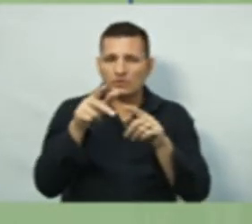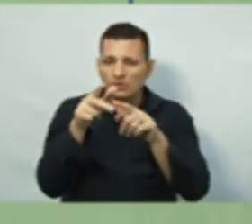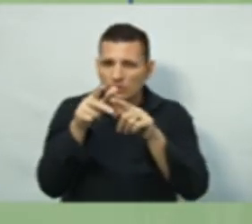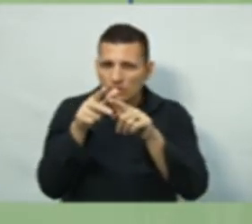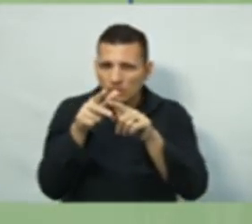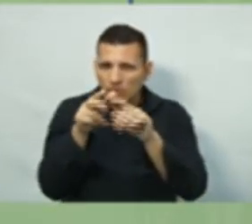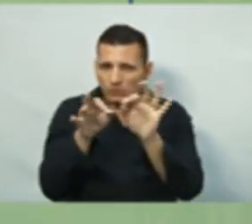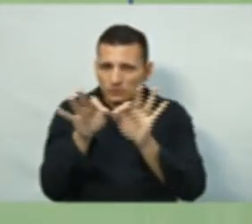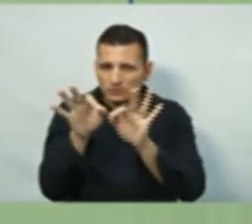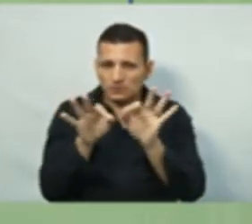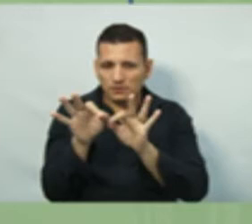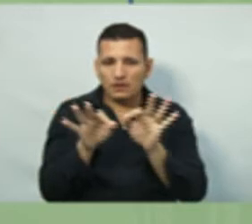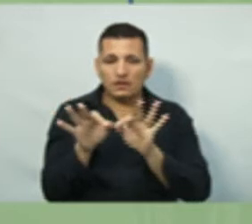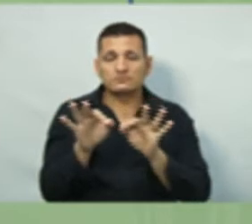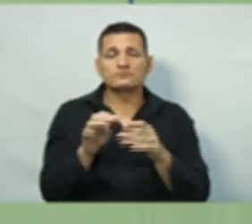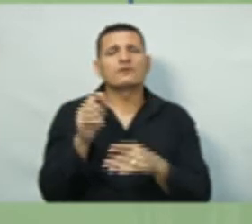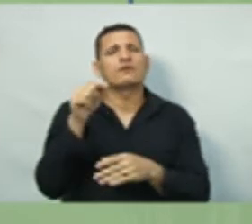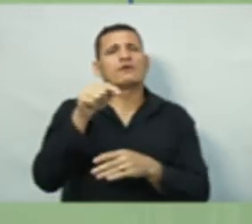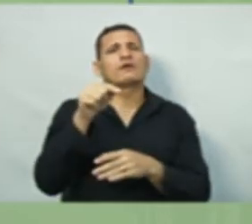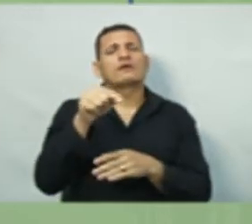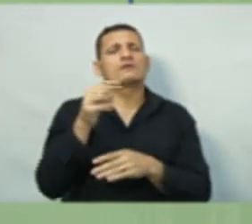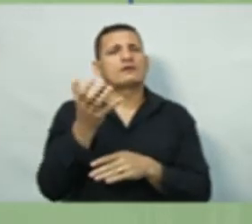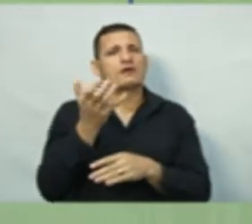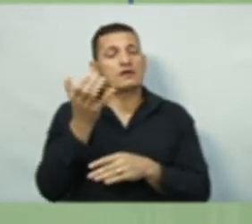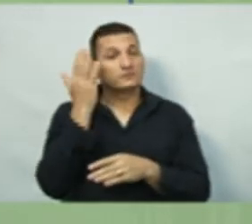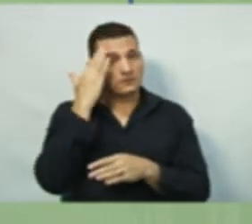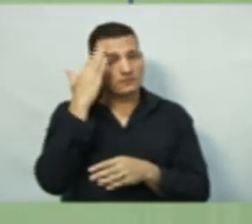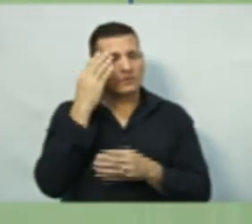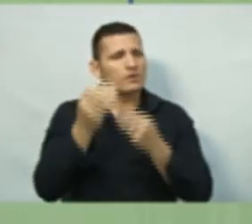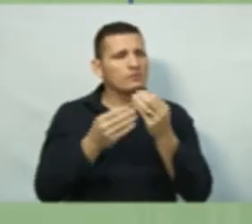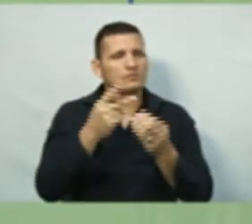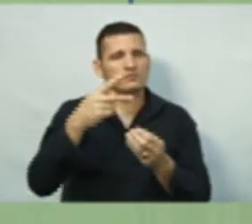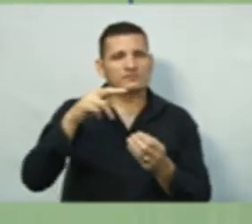queremos saber sobre o segmento de